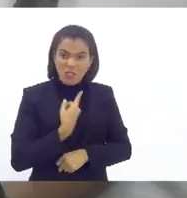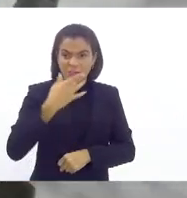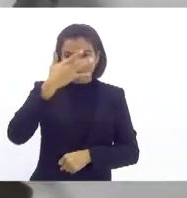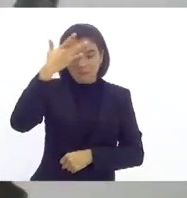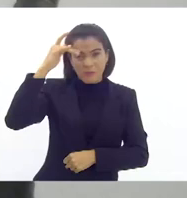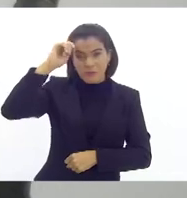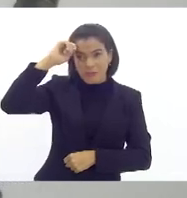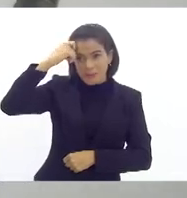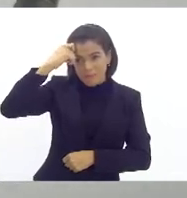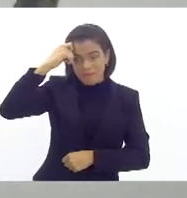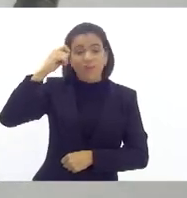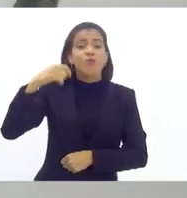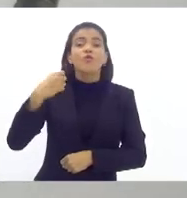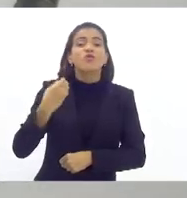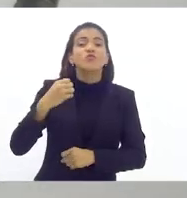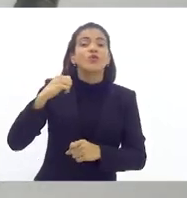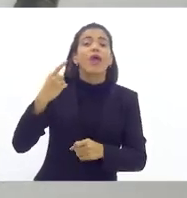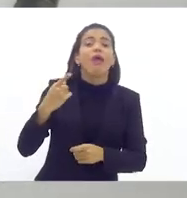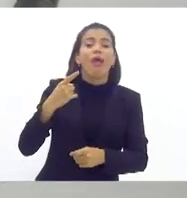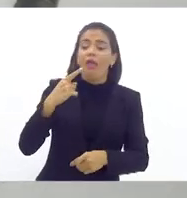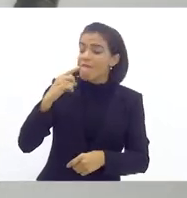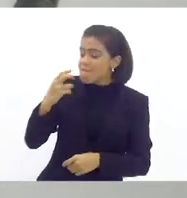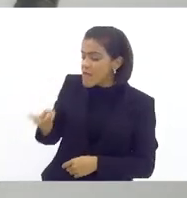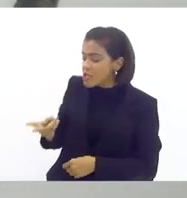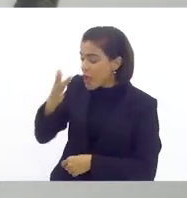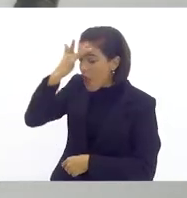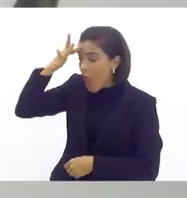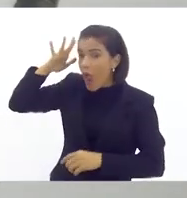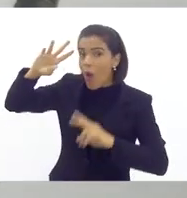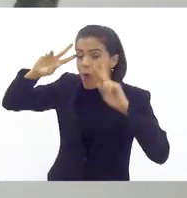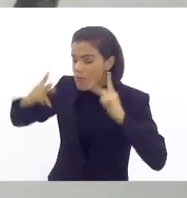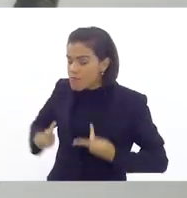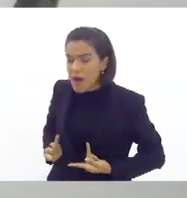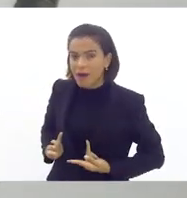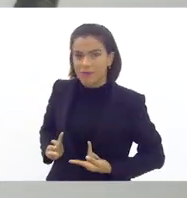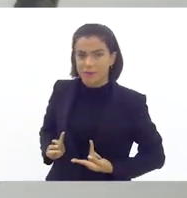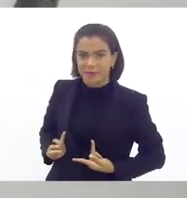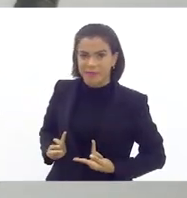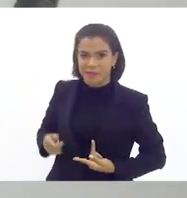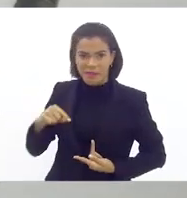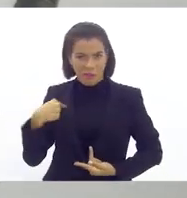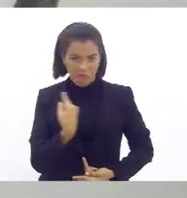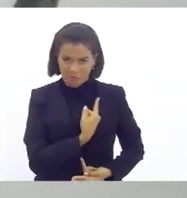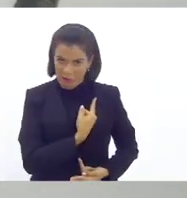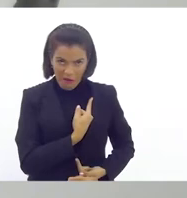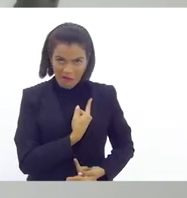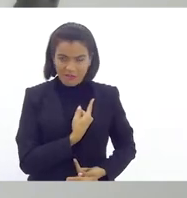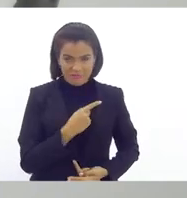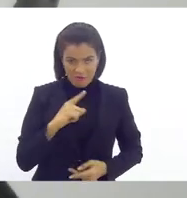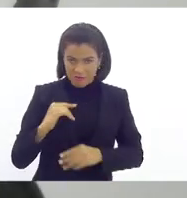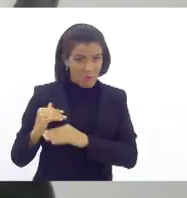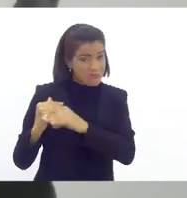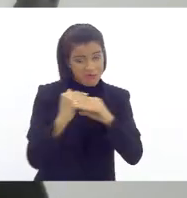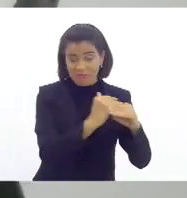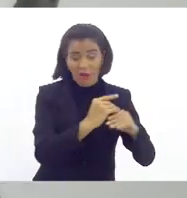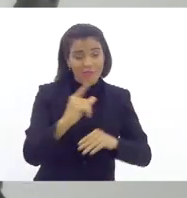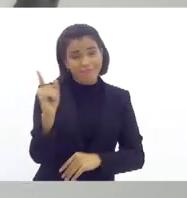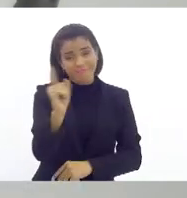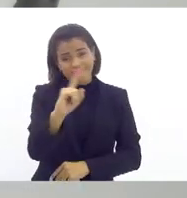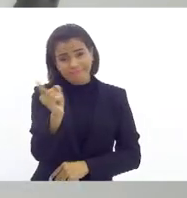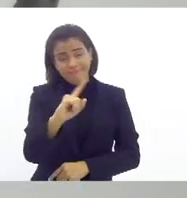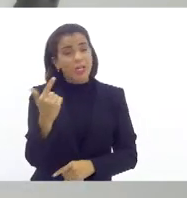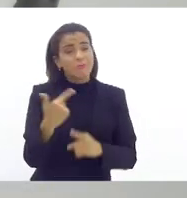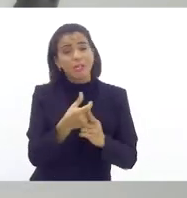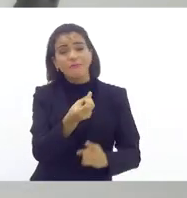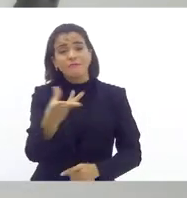também não fossem reconhecidos como gente, inclusive, em determinados momentos. Então, nós não somos todos iguais, porque muitas